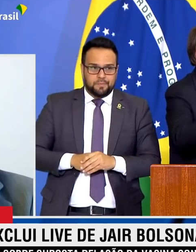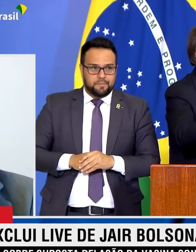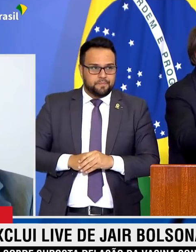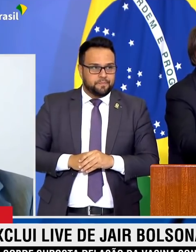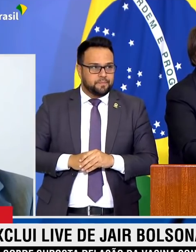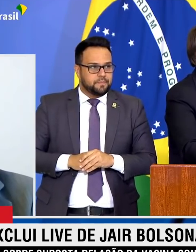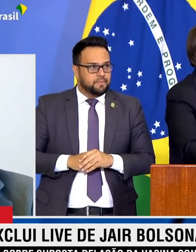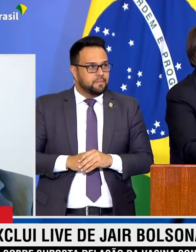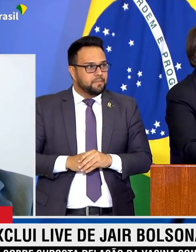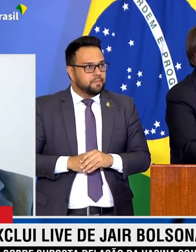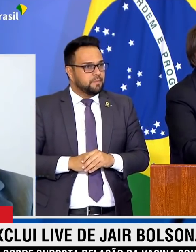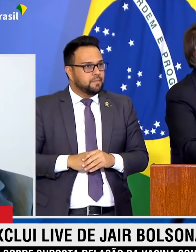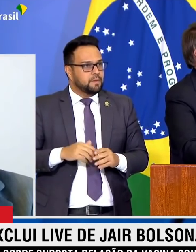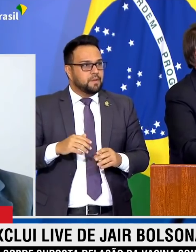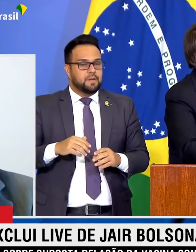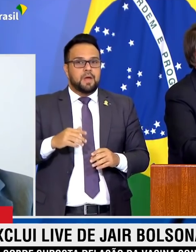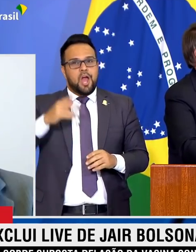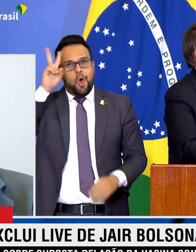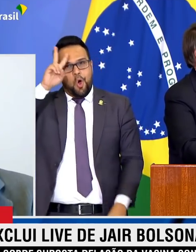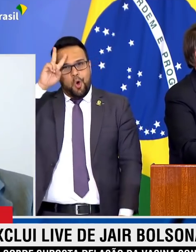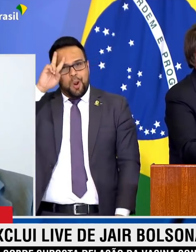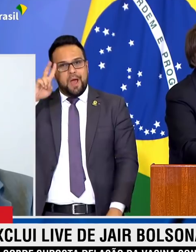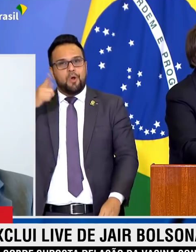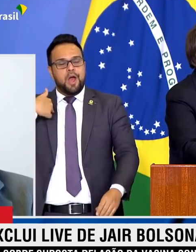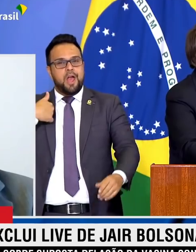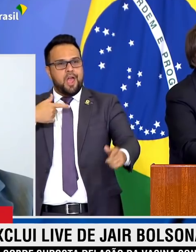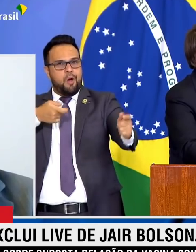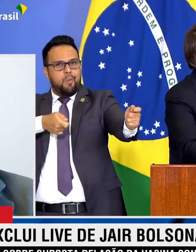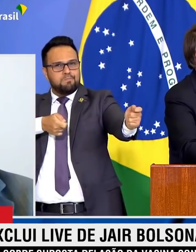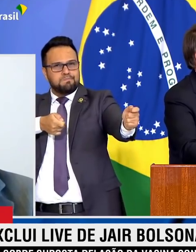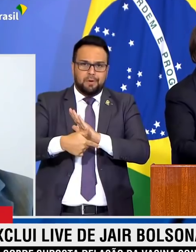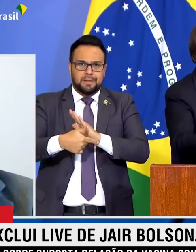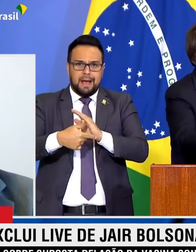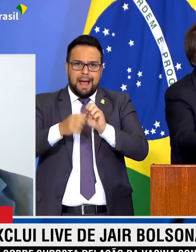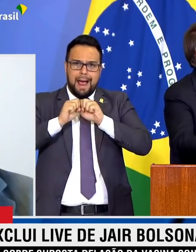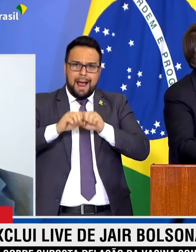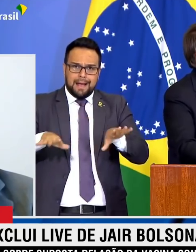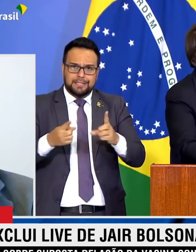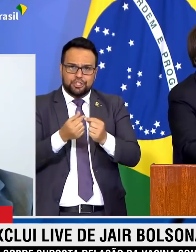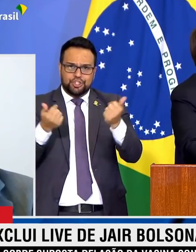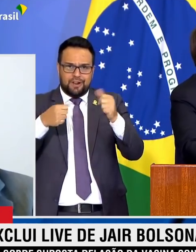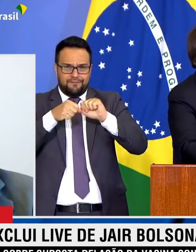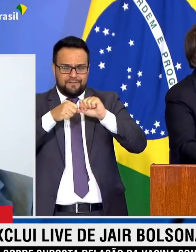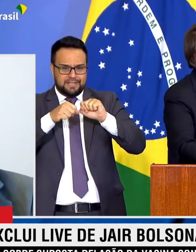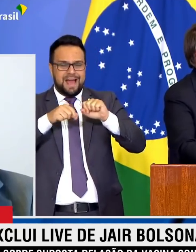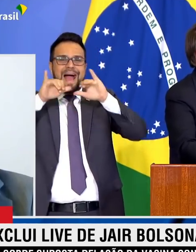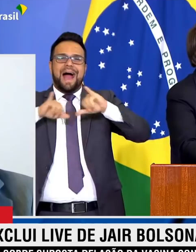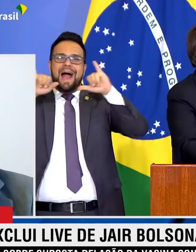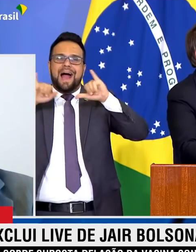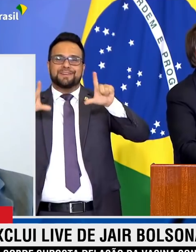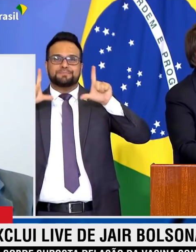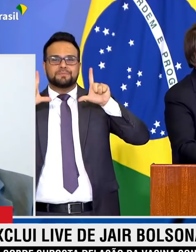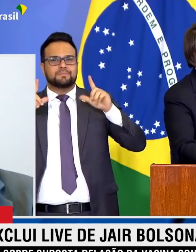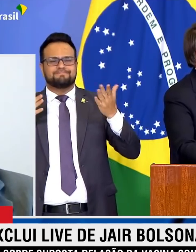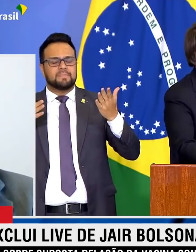se pondo a gente chegou Marcelo a gente chegou o ponto de das pessoas que estão aí situação de o segundo habilidade poderem